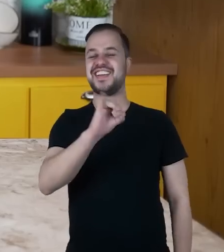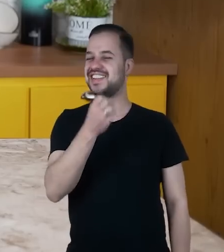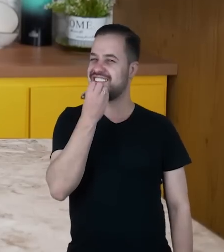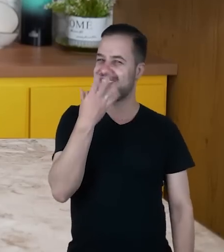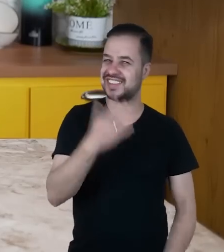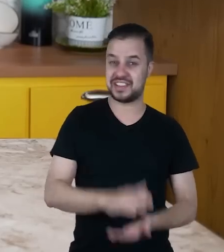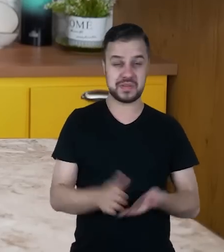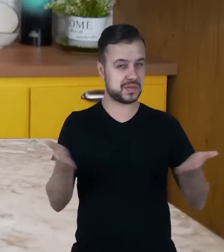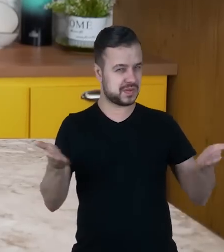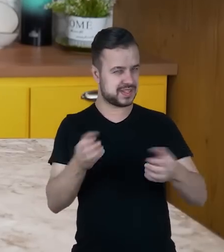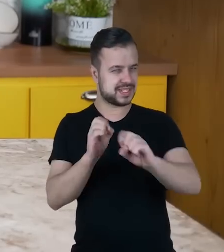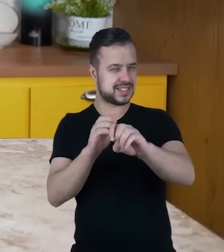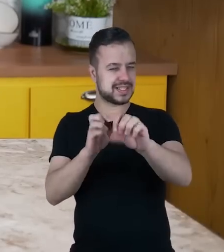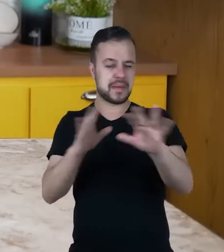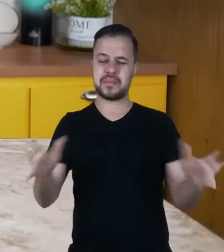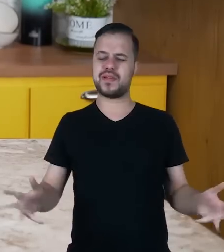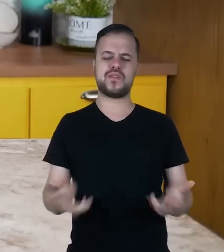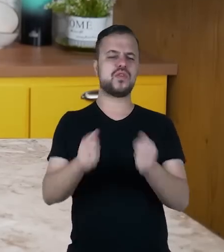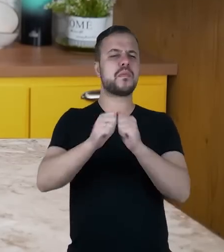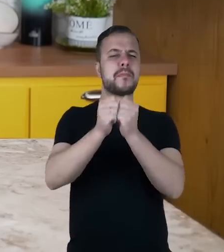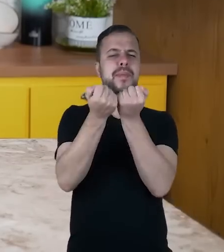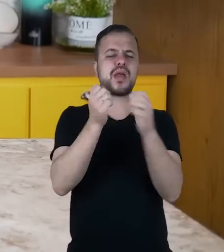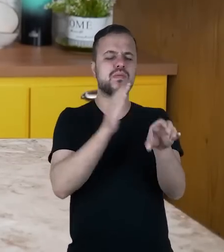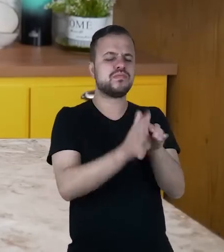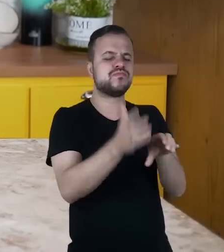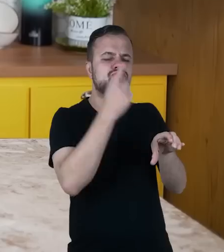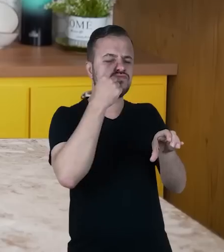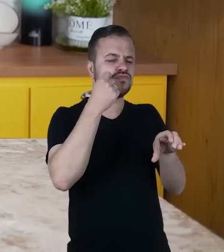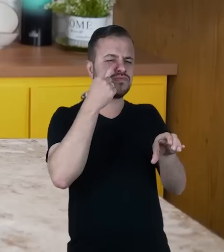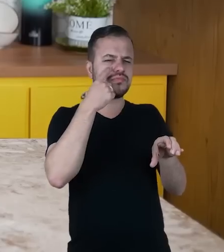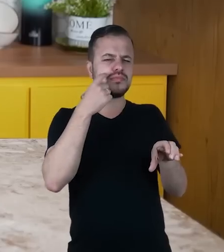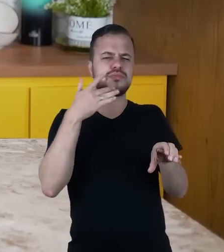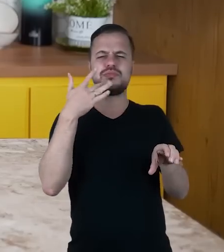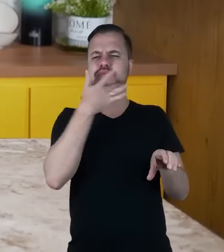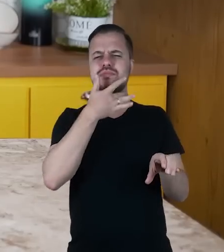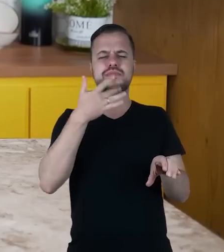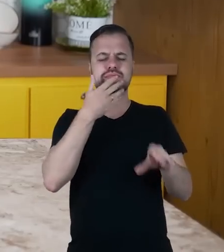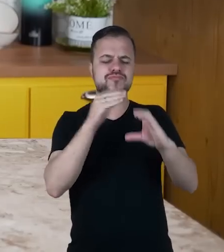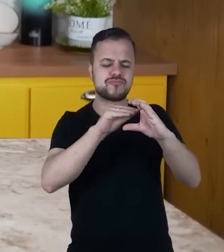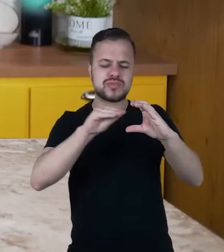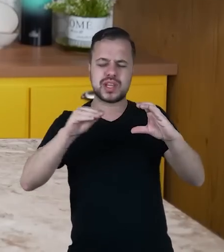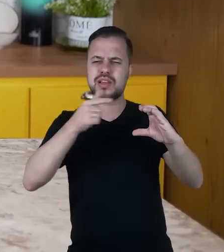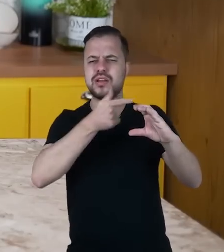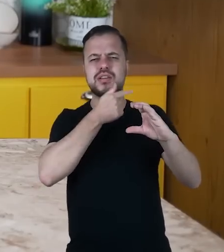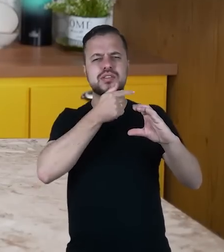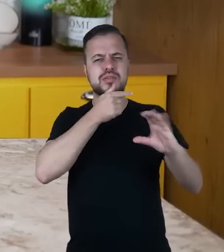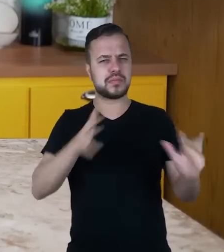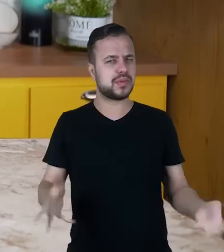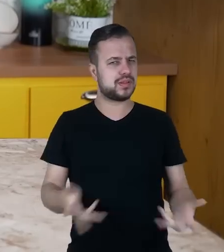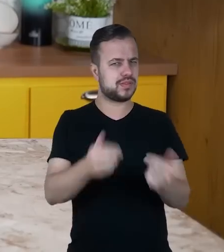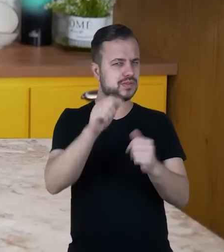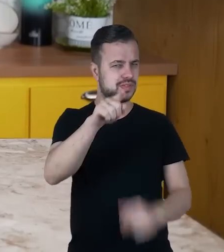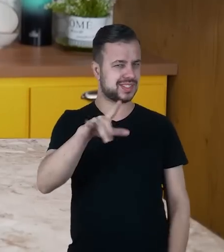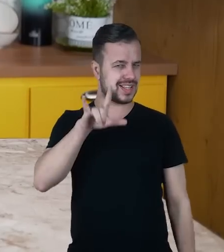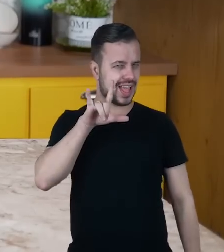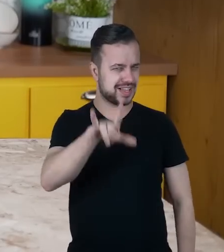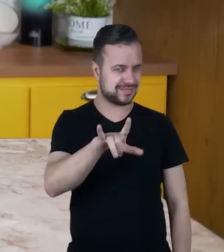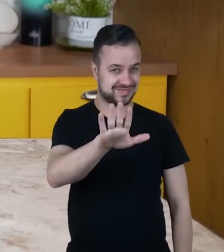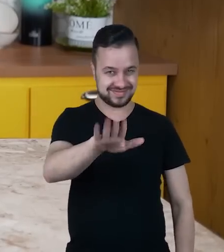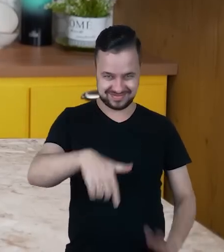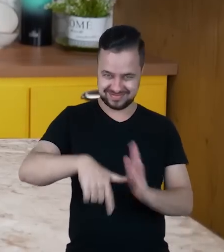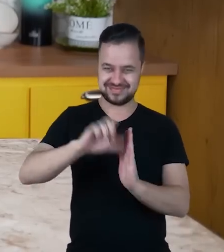Oi, pessoal da Avan, tudo bem com vocês? Hoje eu vou ensinar para vocês um maravilhoso pãozinho de cebola que já sai do